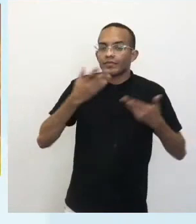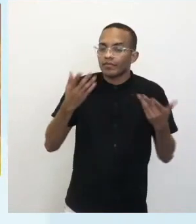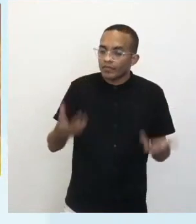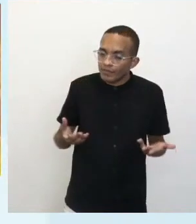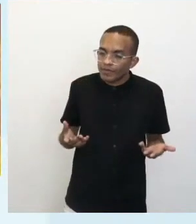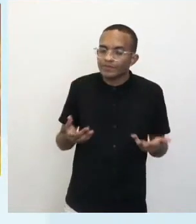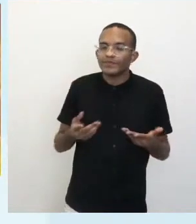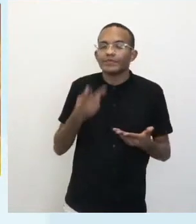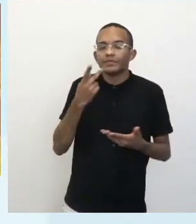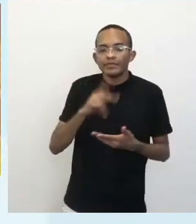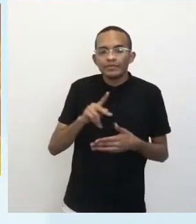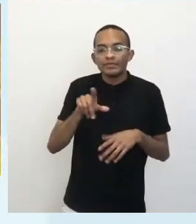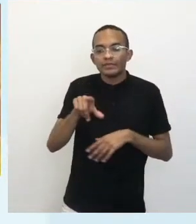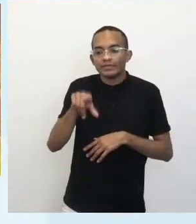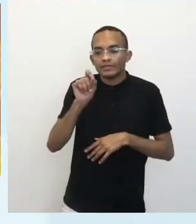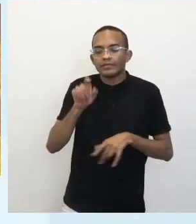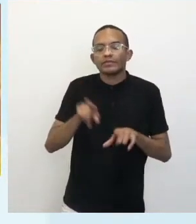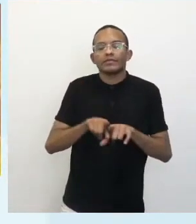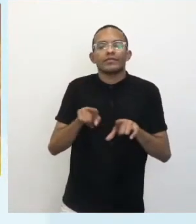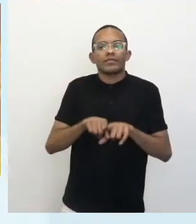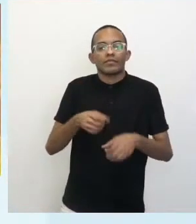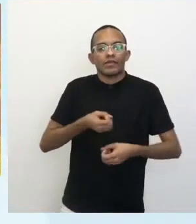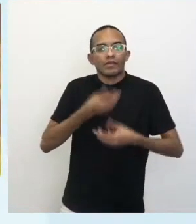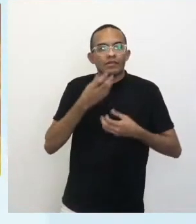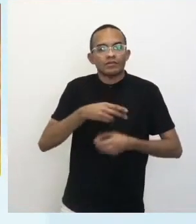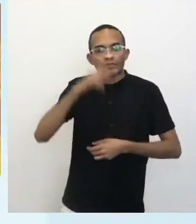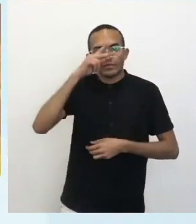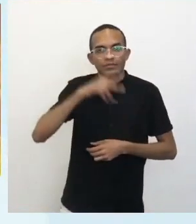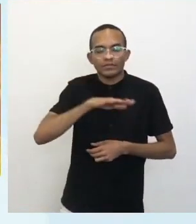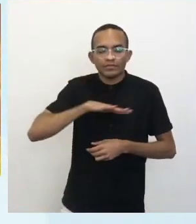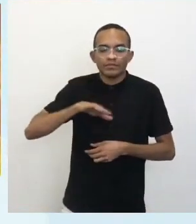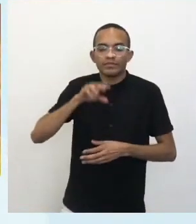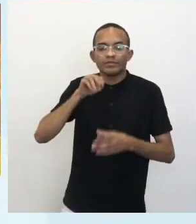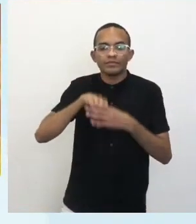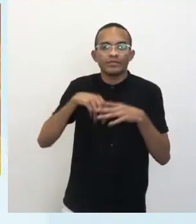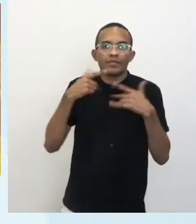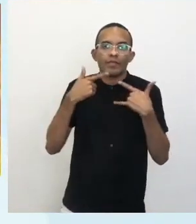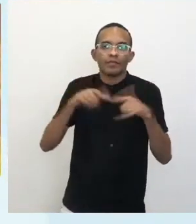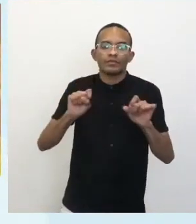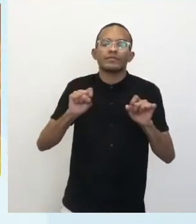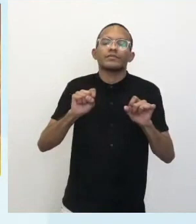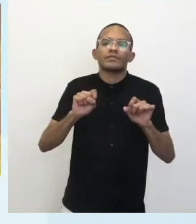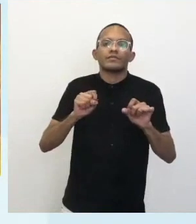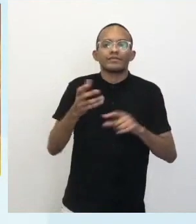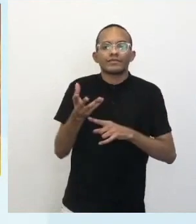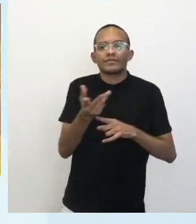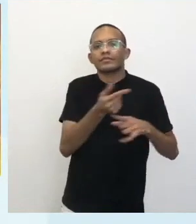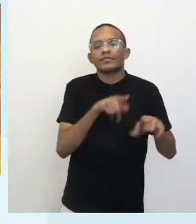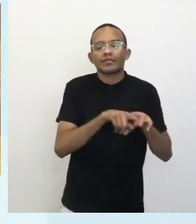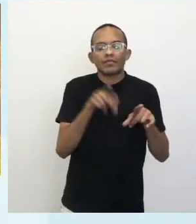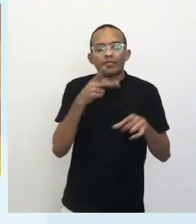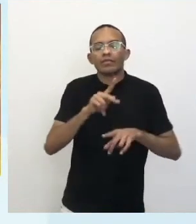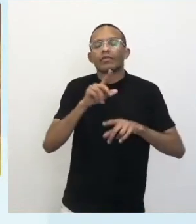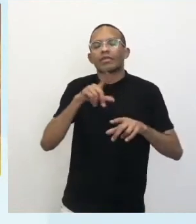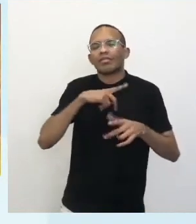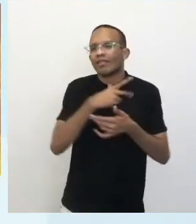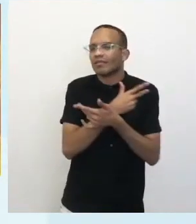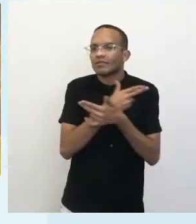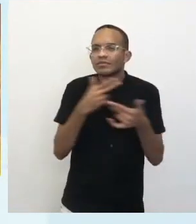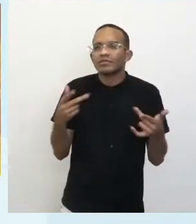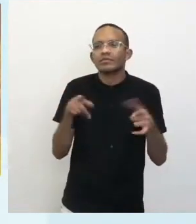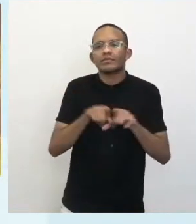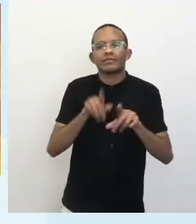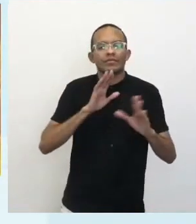Então, a escolha de uma poética pessoal dentro da linguagem artística, né? Então, ela passa por várias,